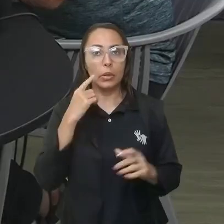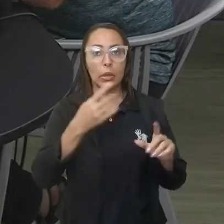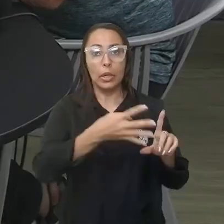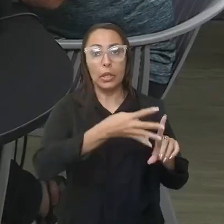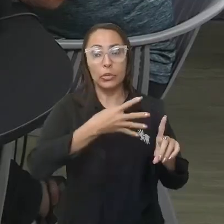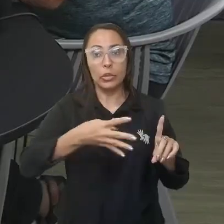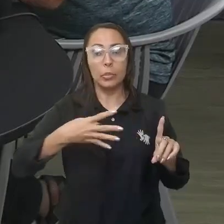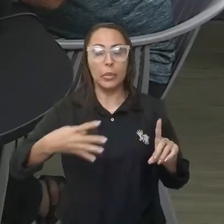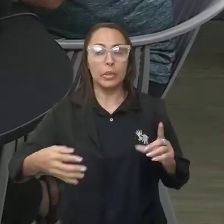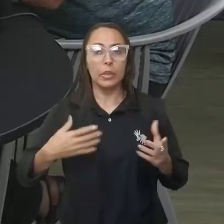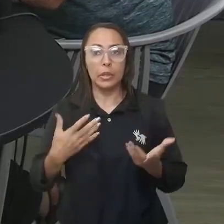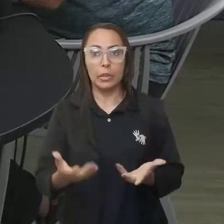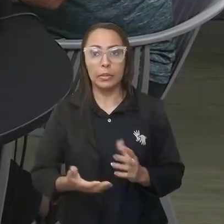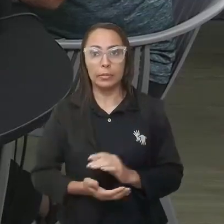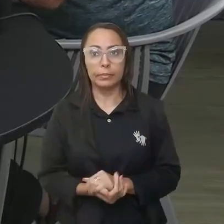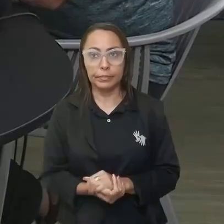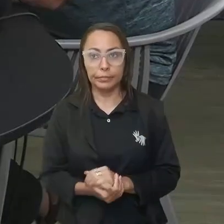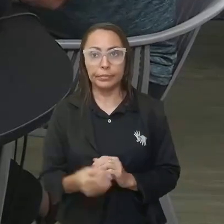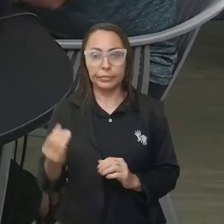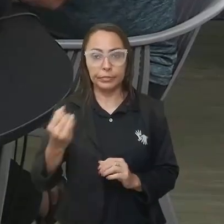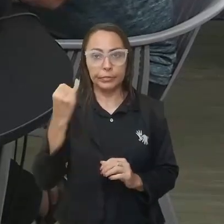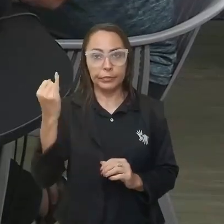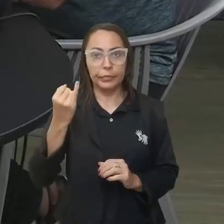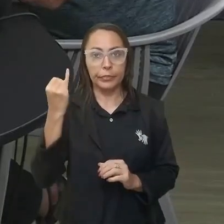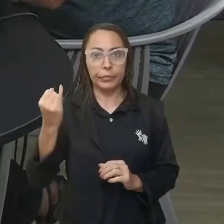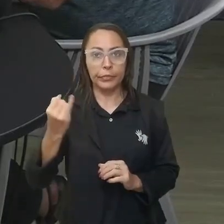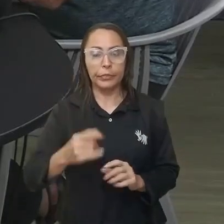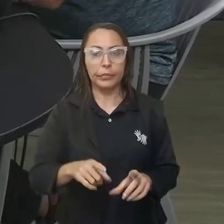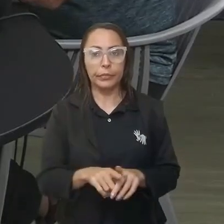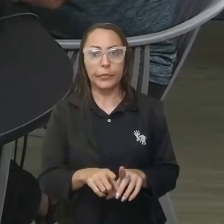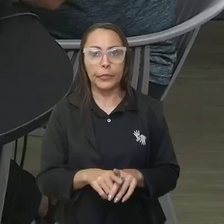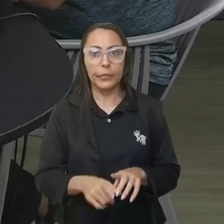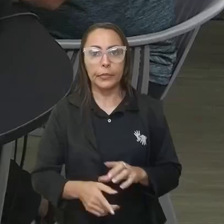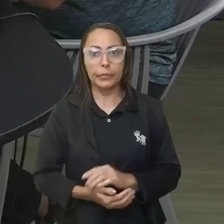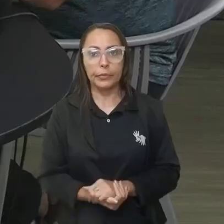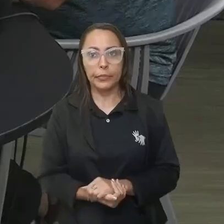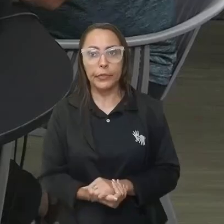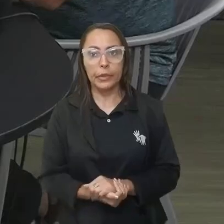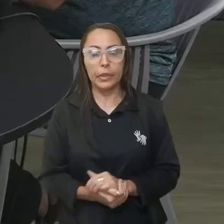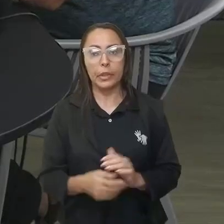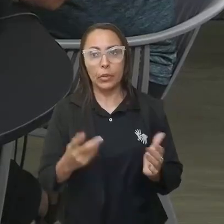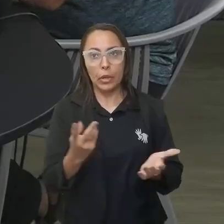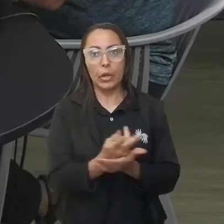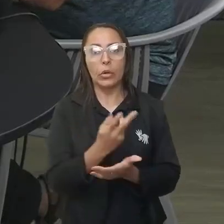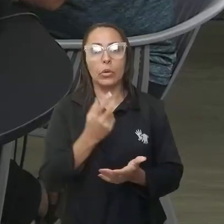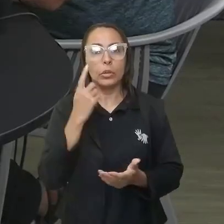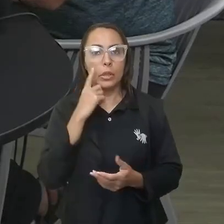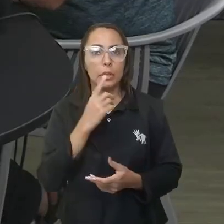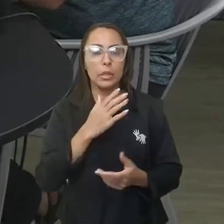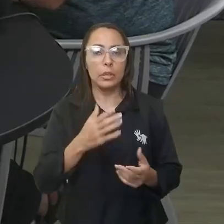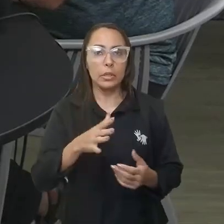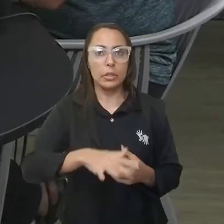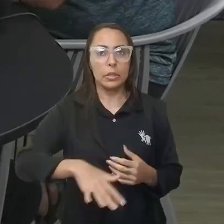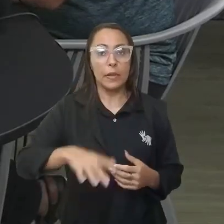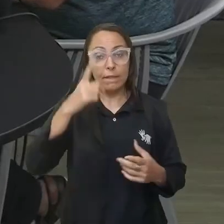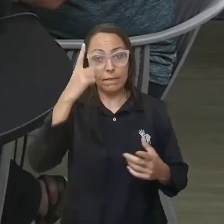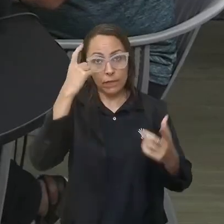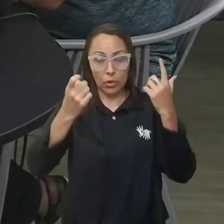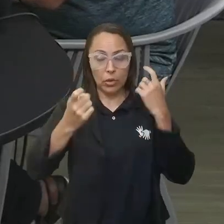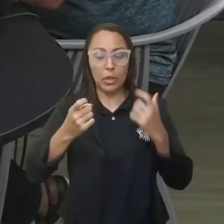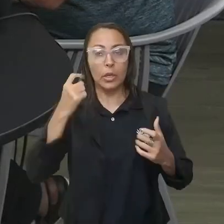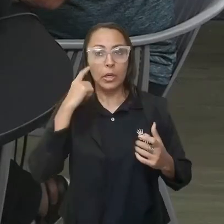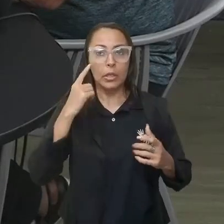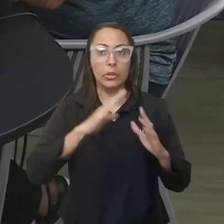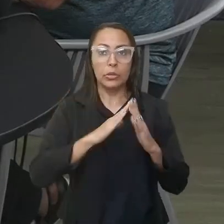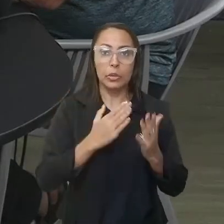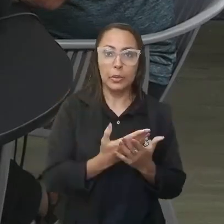homofobia, lesbofobia, sabe? É importante. Racismo. Isso. Né? Às vezes acontecem episódios de racismo violentos na escola, tem que chamar pelo